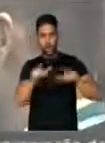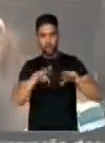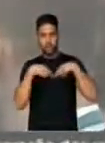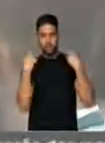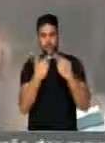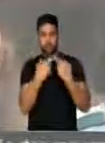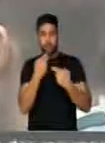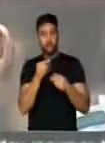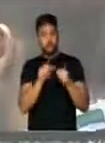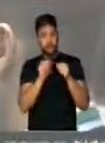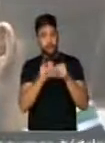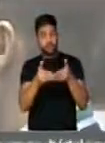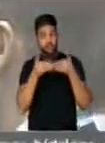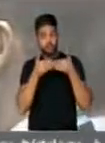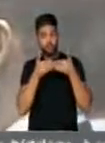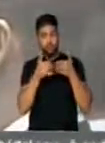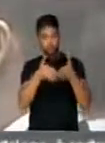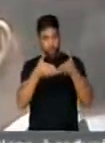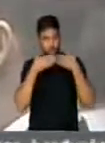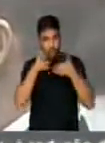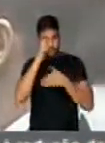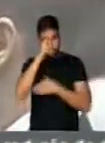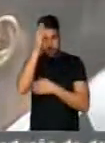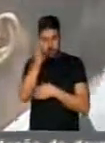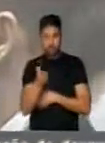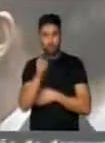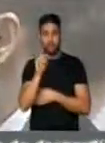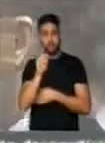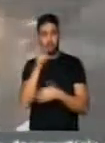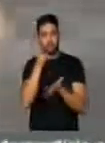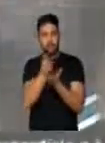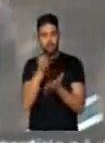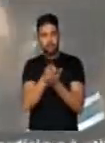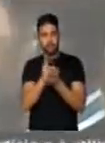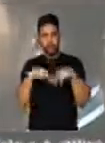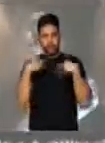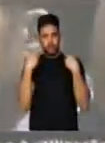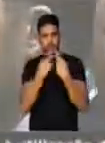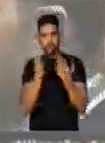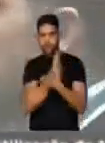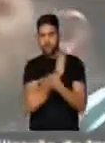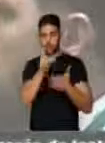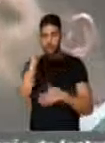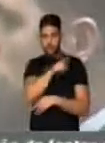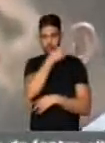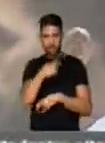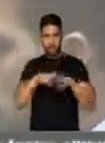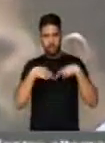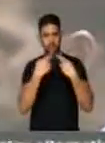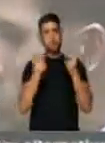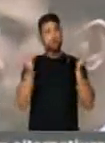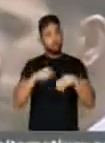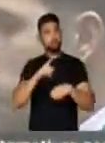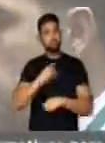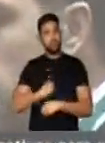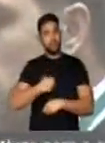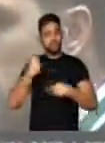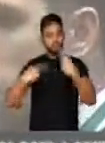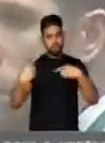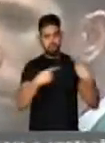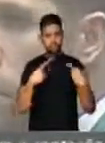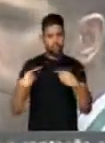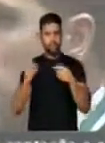sessão, eu venho fazer uma solicitação à Vossa Excelência que mantenha a sessão sem suspendê-la, para que a gente possa dar